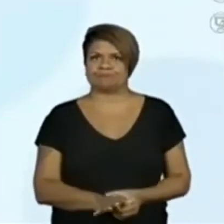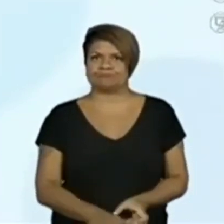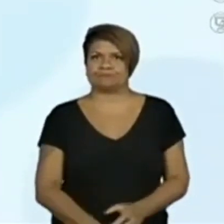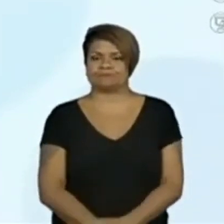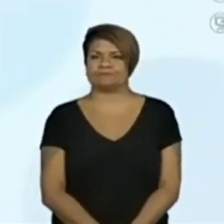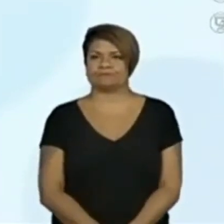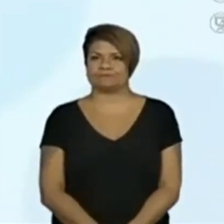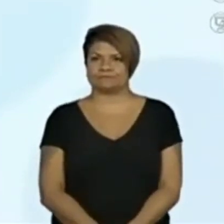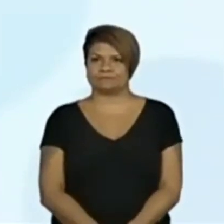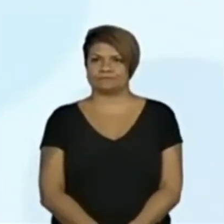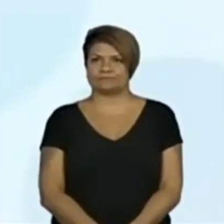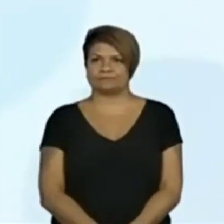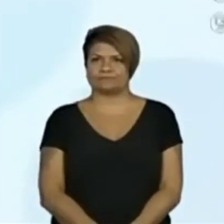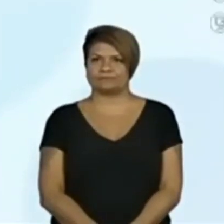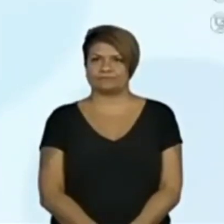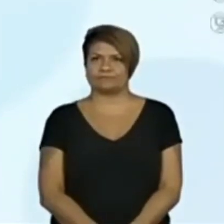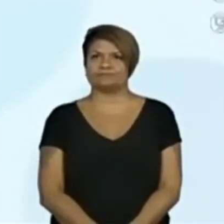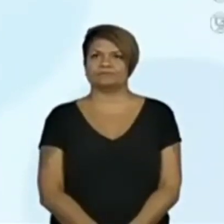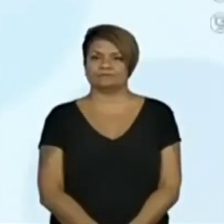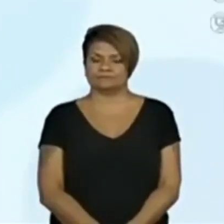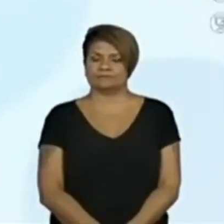Opa, eu vou apagar aqui.